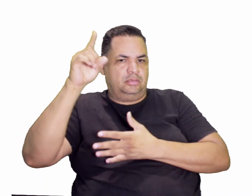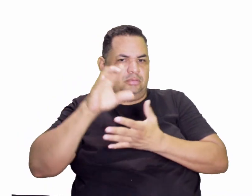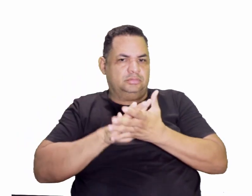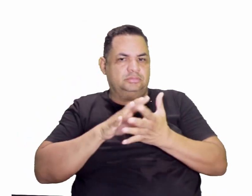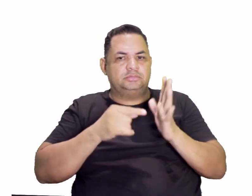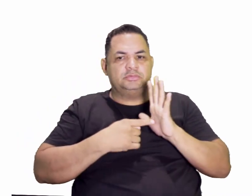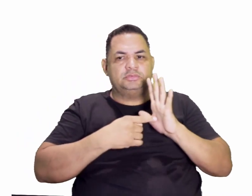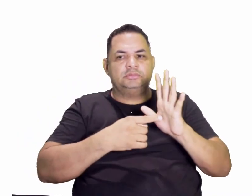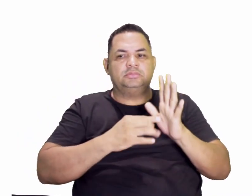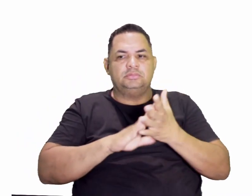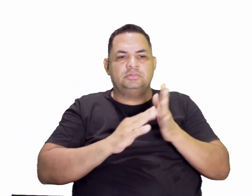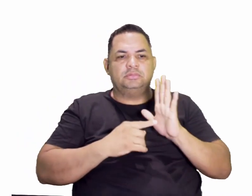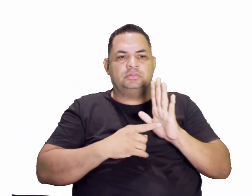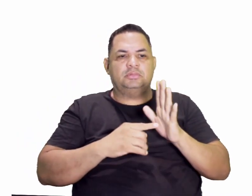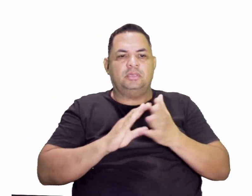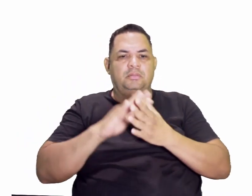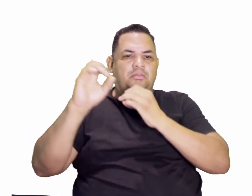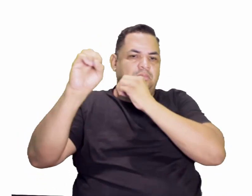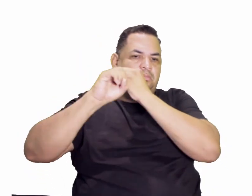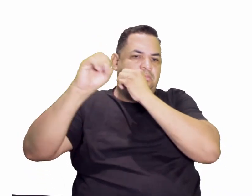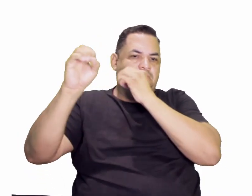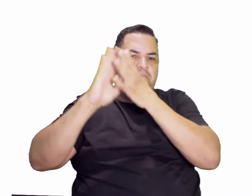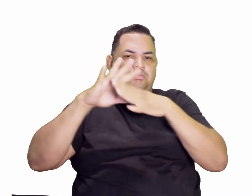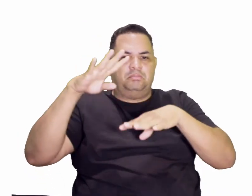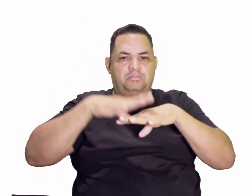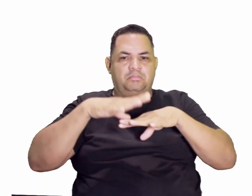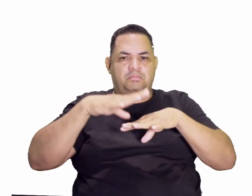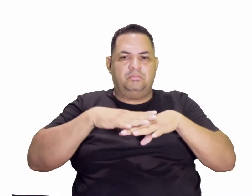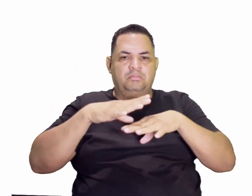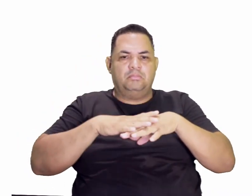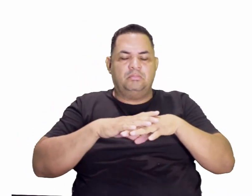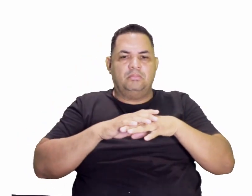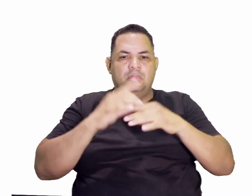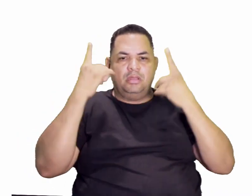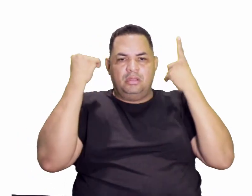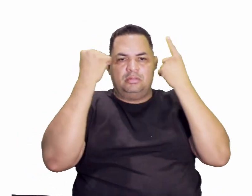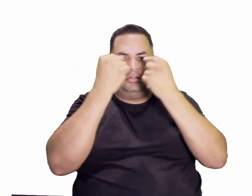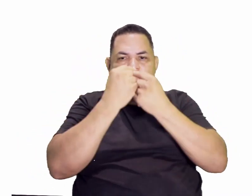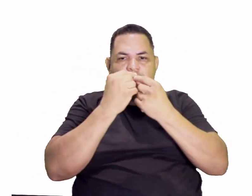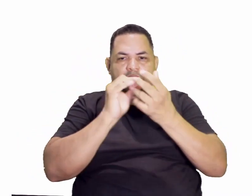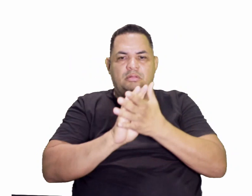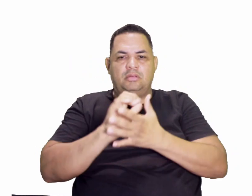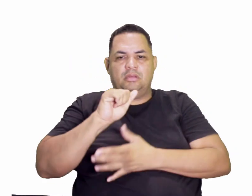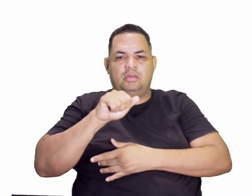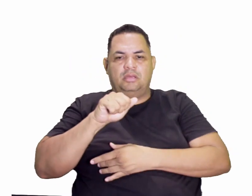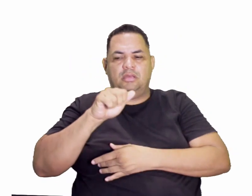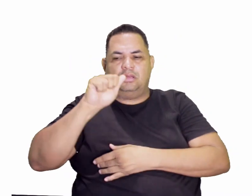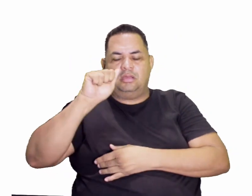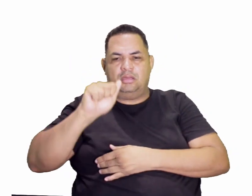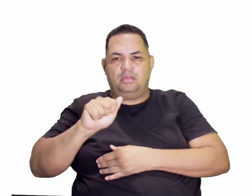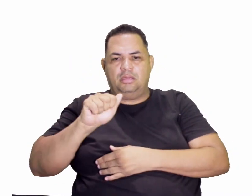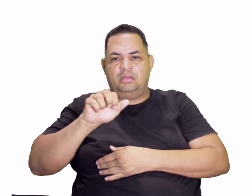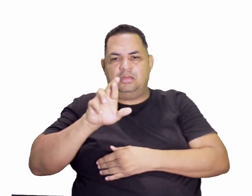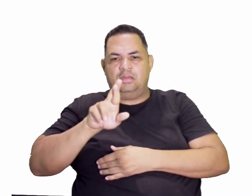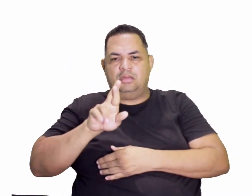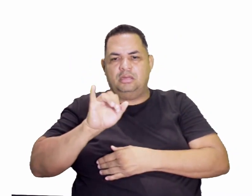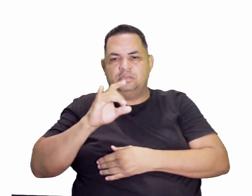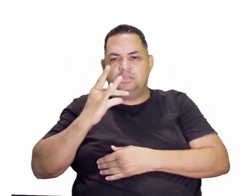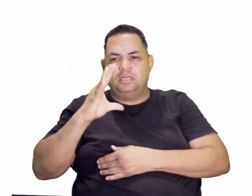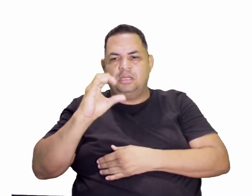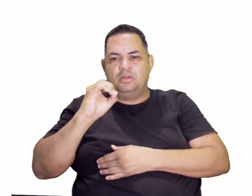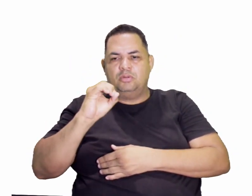havia sido apresentada pelo astrônomo matemático Aristarco de Samos. Então tá aqui, ó, esse filósofo aqui,